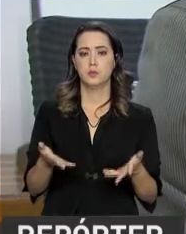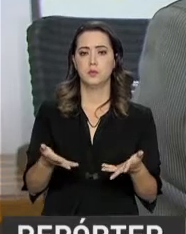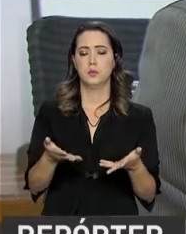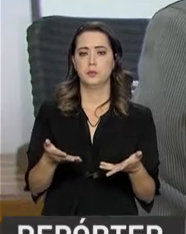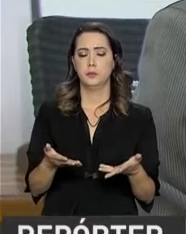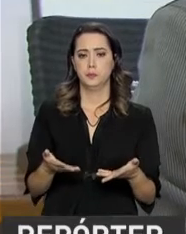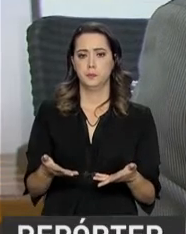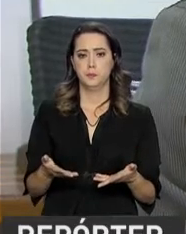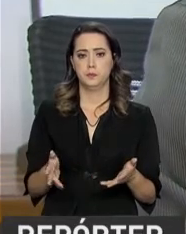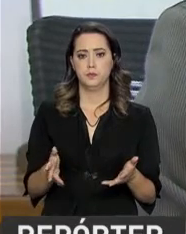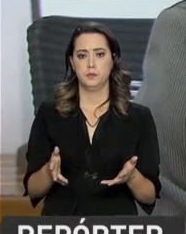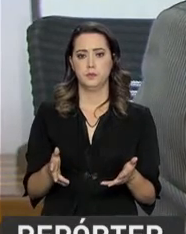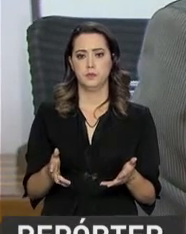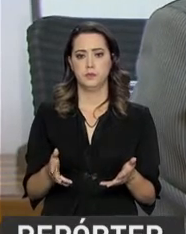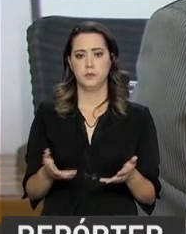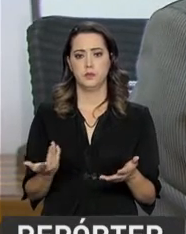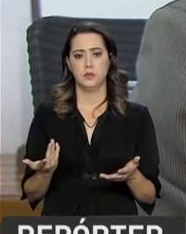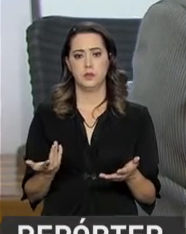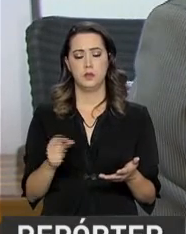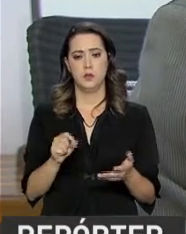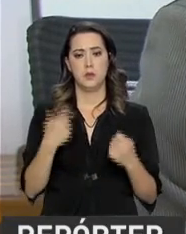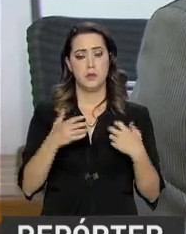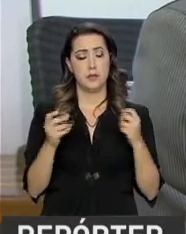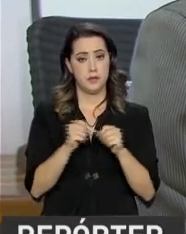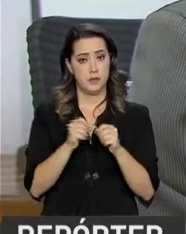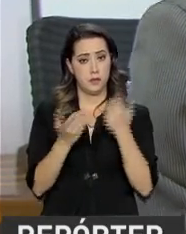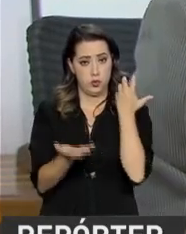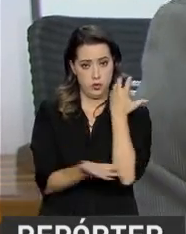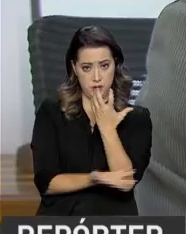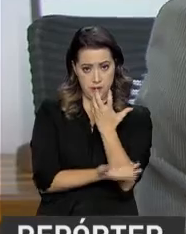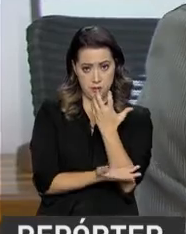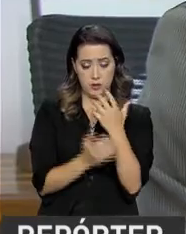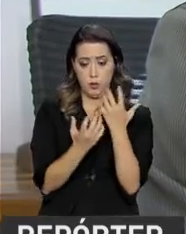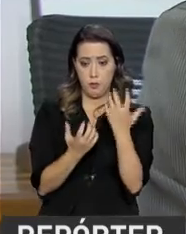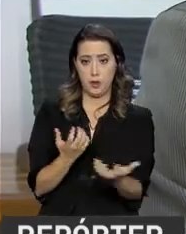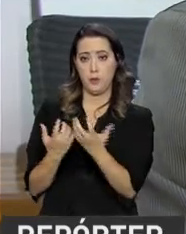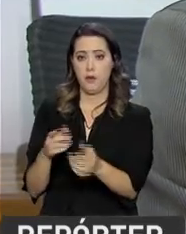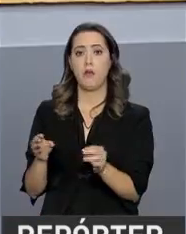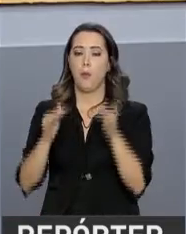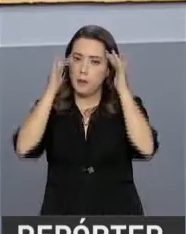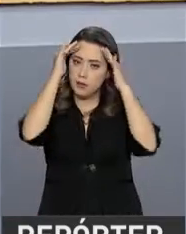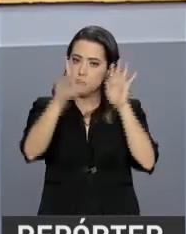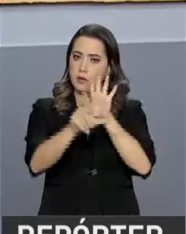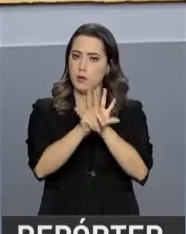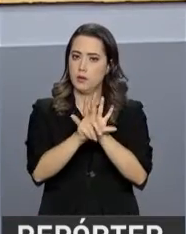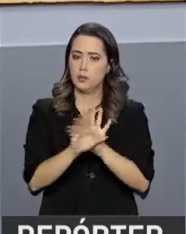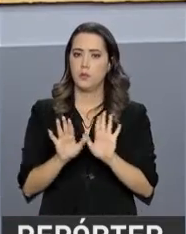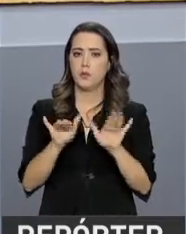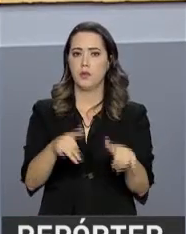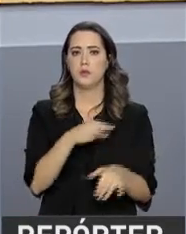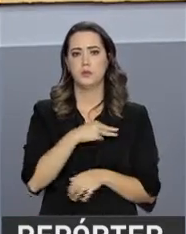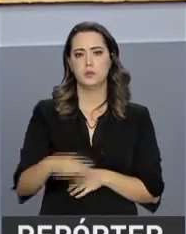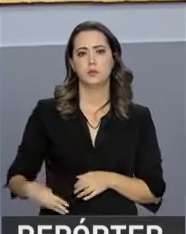na nossa supressão vegetal ou seja no desmatamento que façam de forma legal por fim o